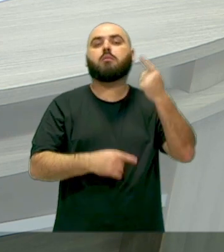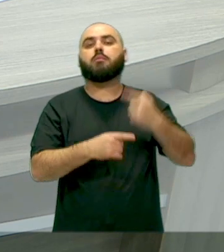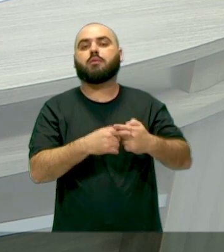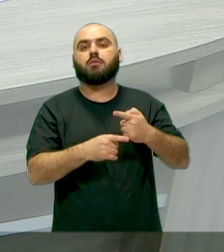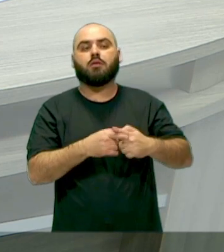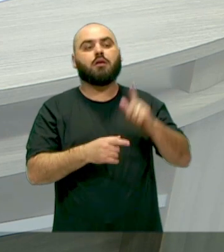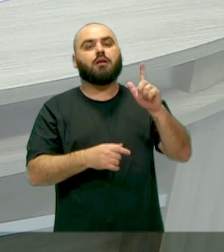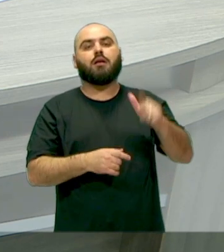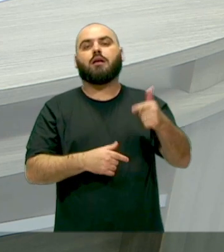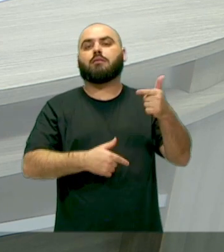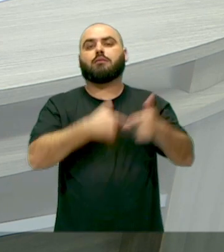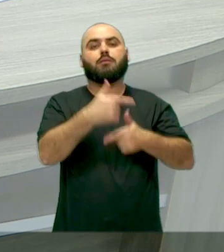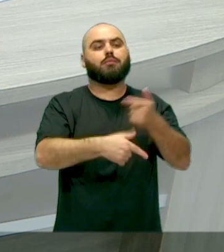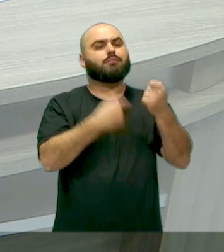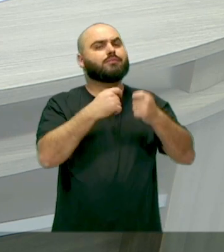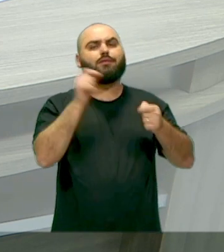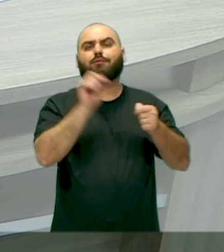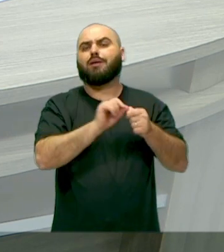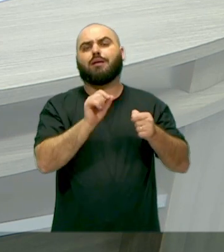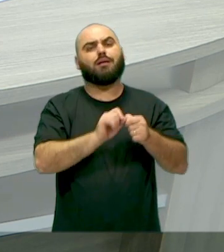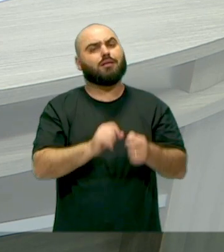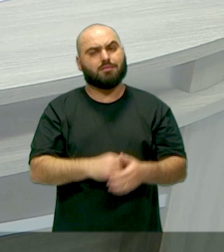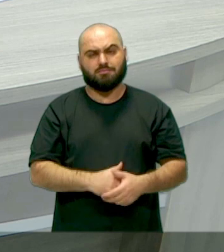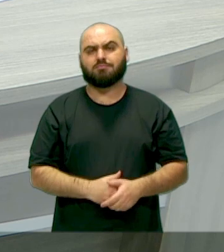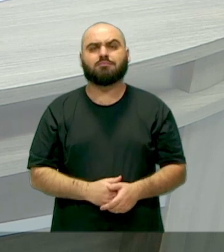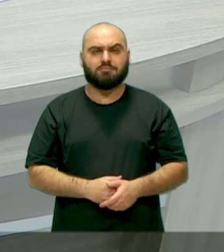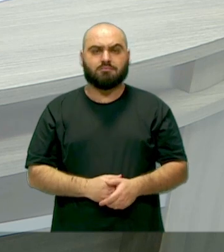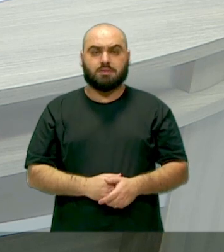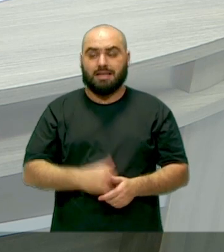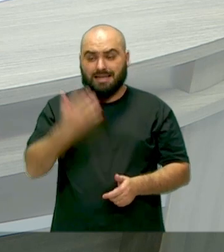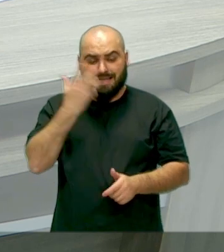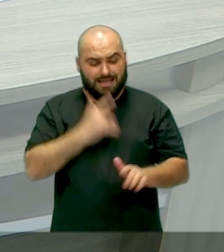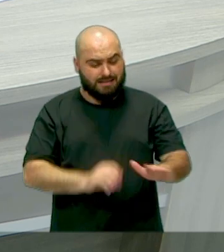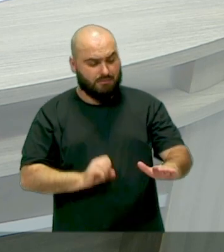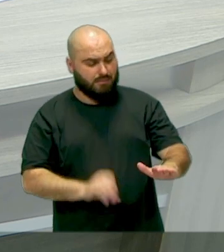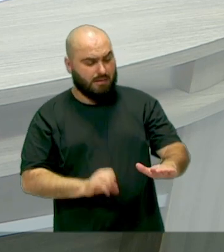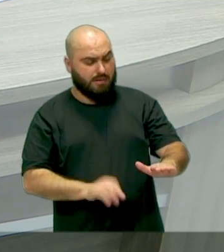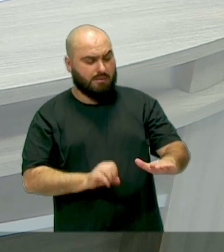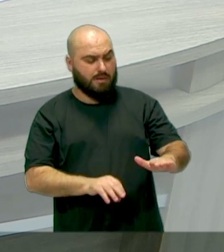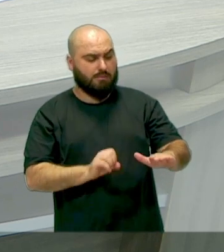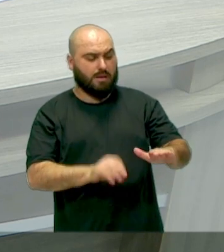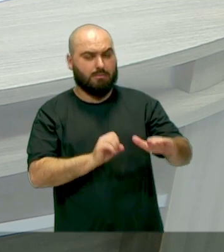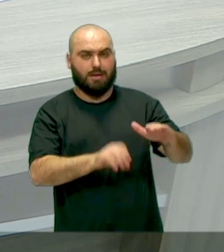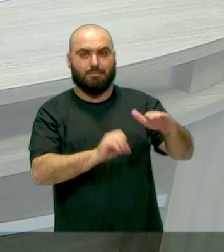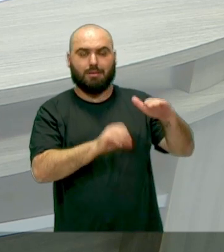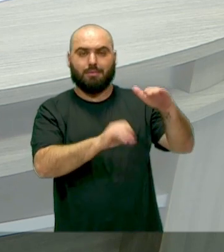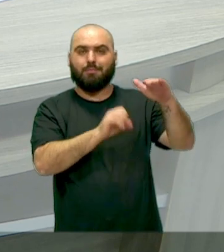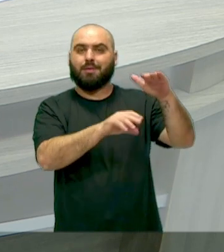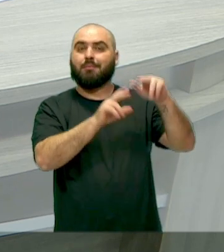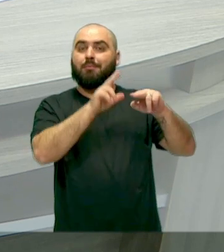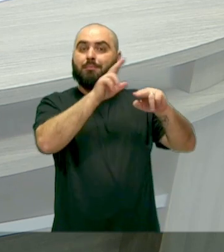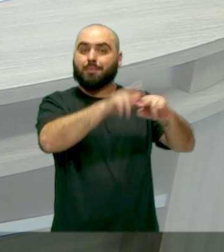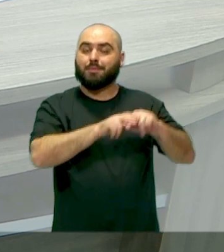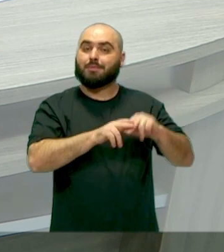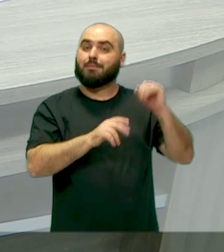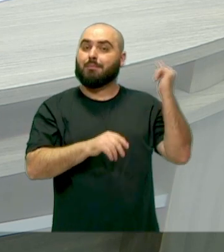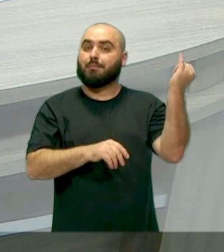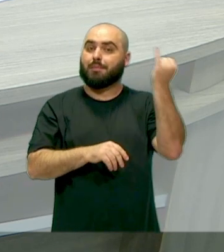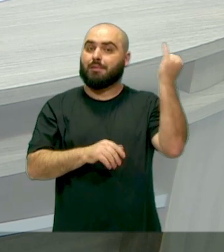é um trabalho a ser feito, desde pequenininho. Daí a importância da lei,